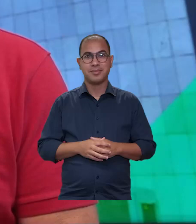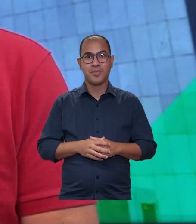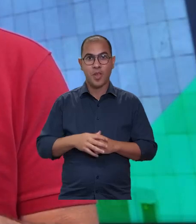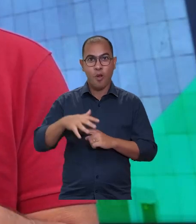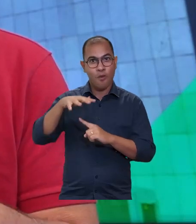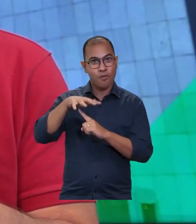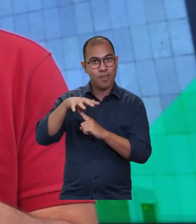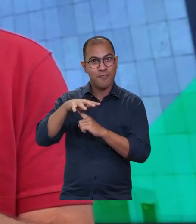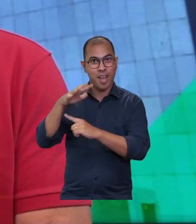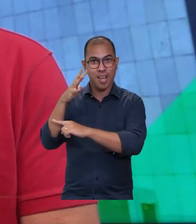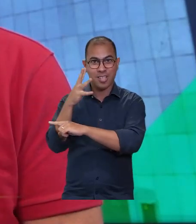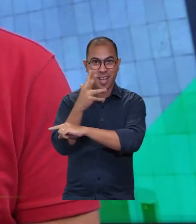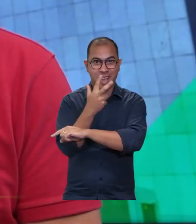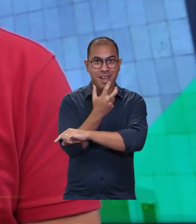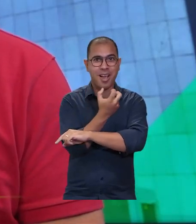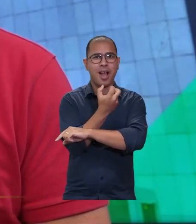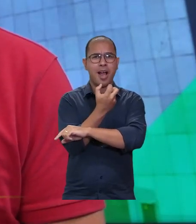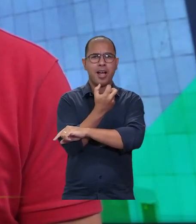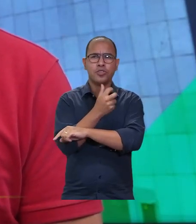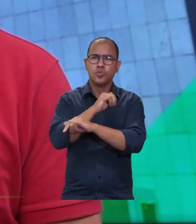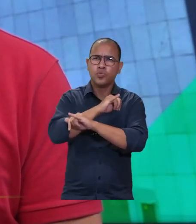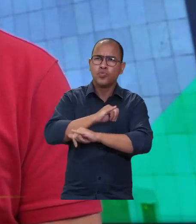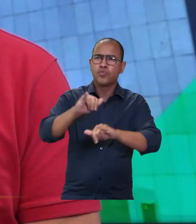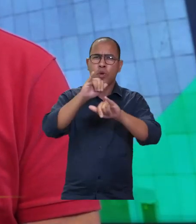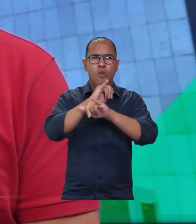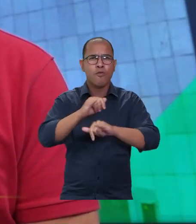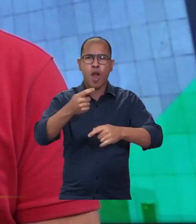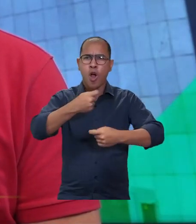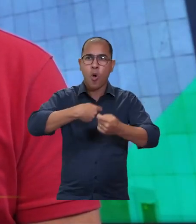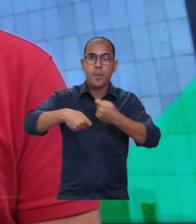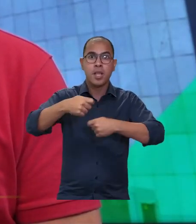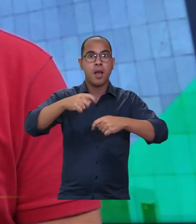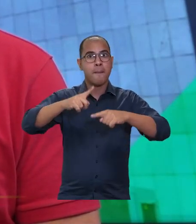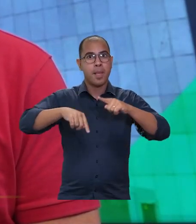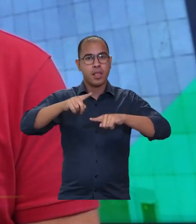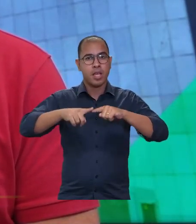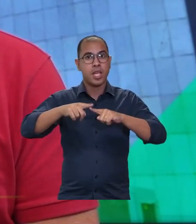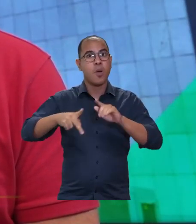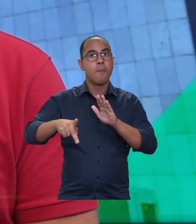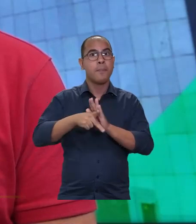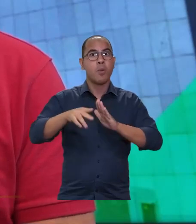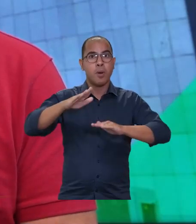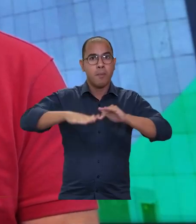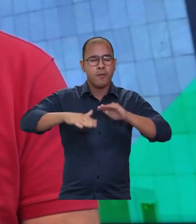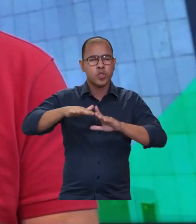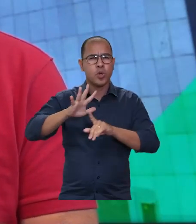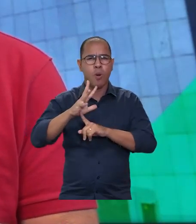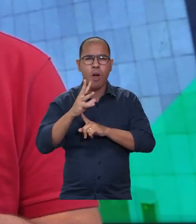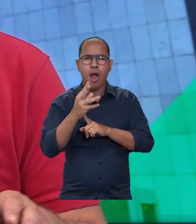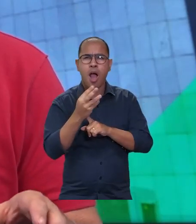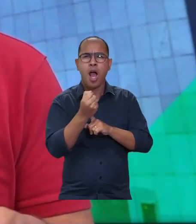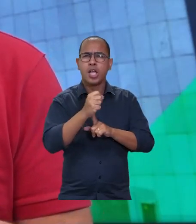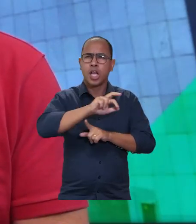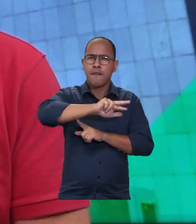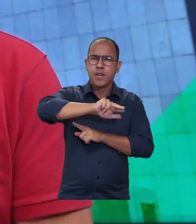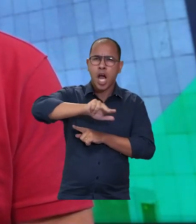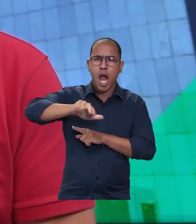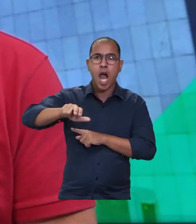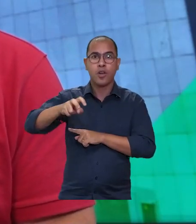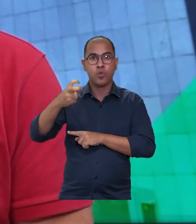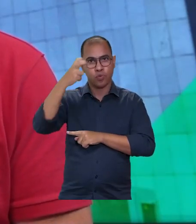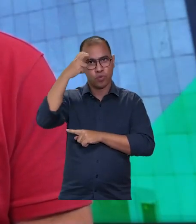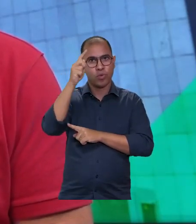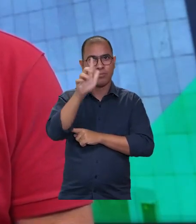A Feira do Cerrado que divulga e comercializa produtos feitos por artistas de todos os ramos da